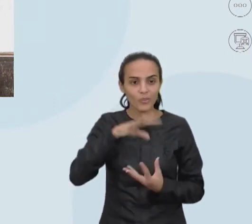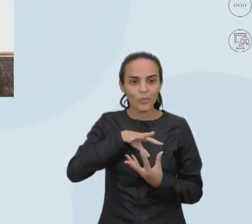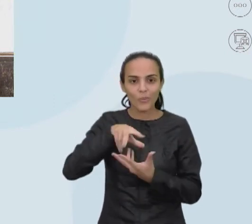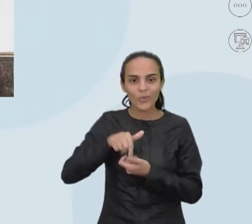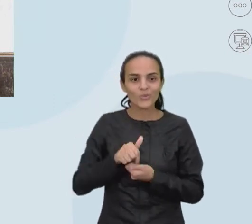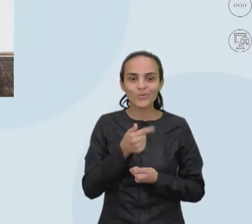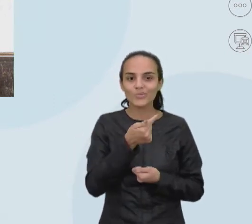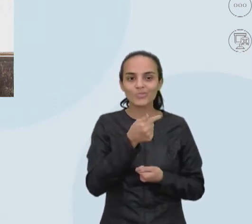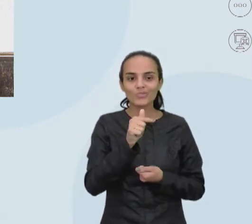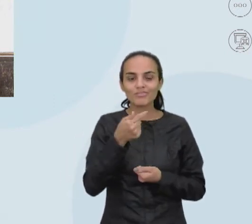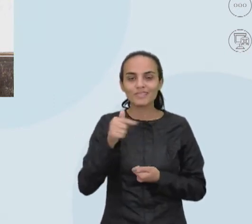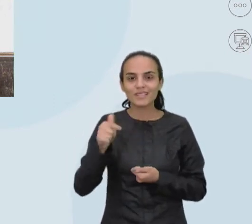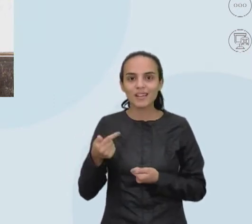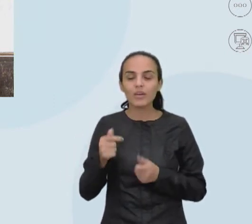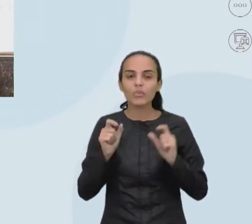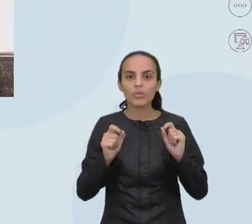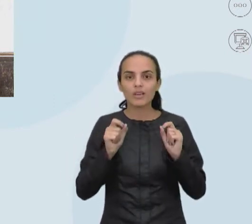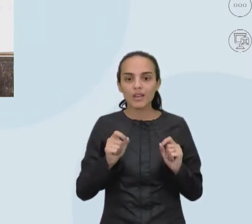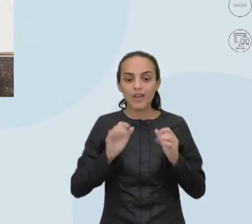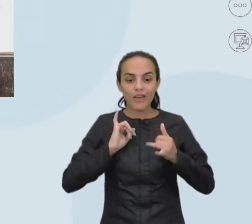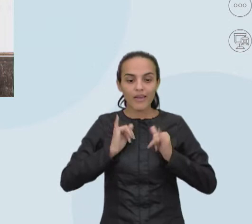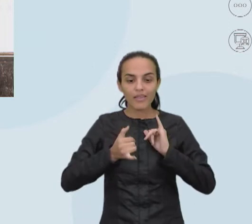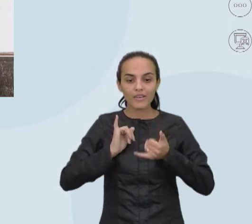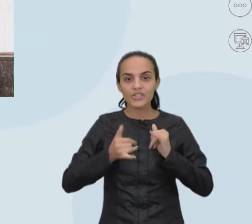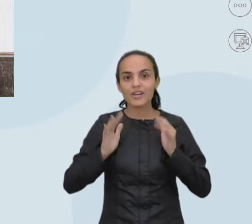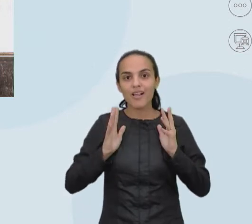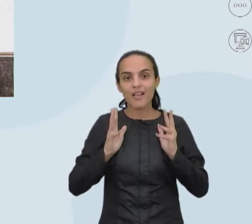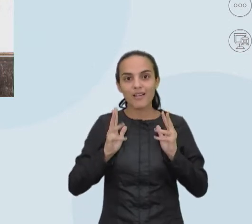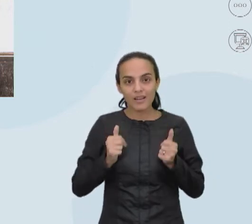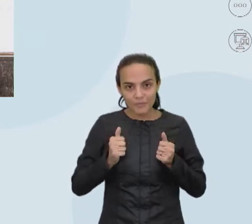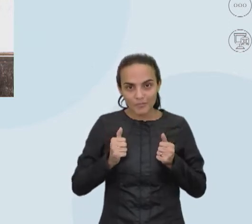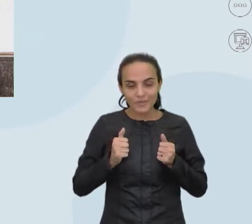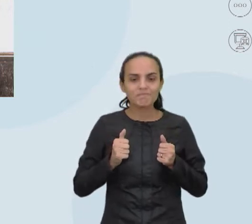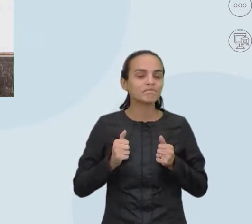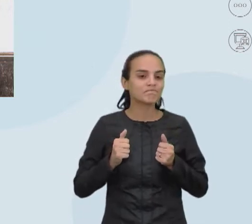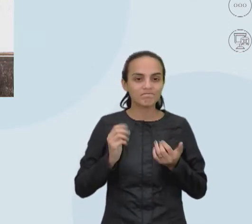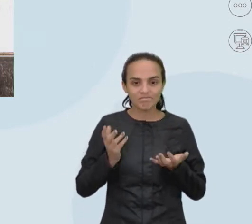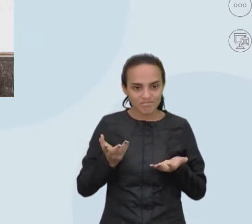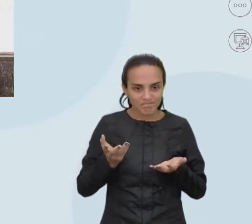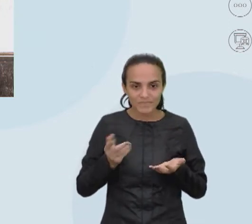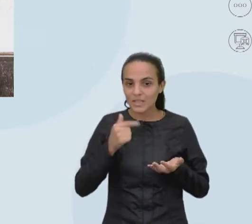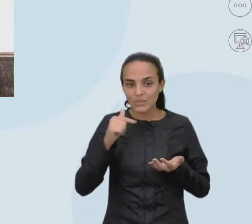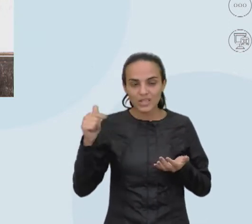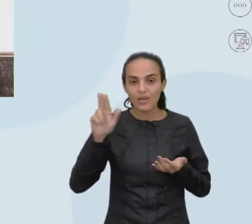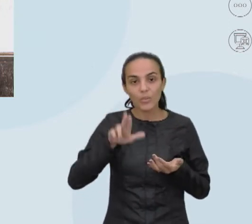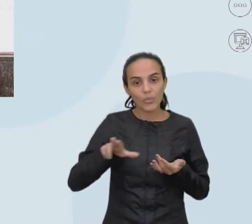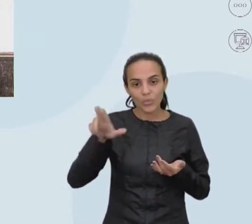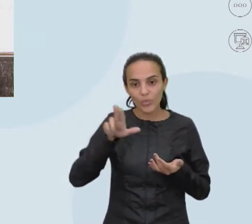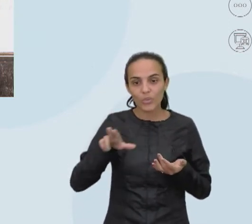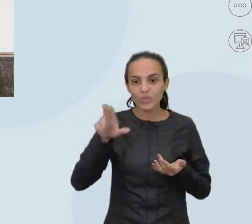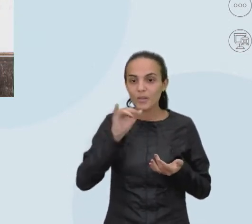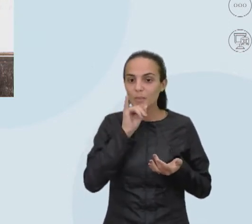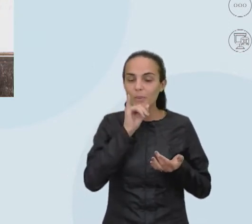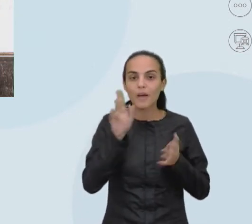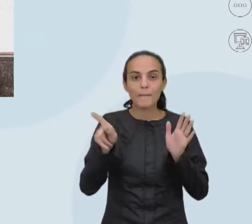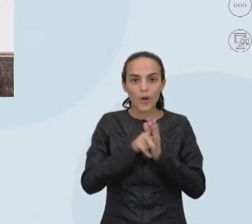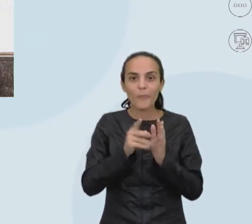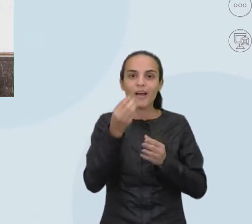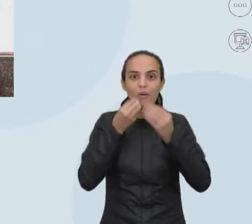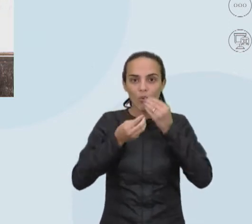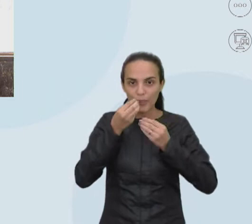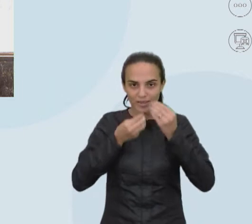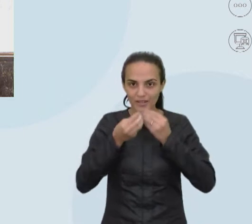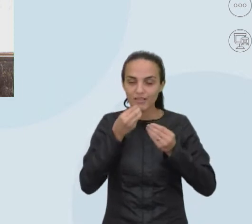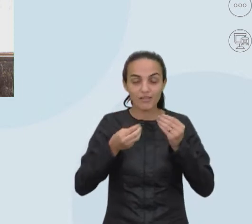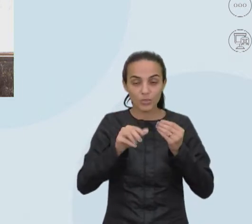possuem acesso a formas limpas de energia para cocção. Cocção é esse uso para alimentação, né, o uso